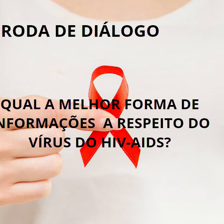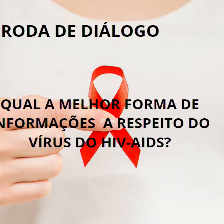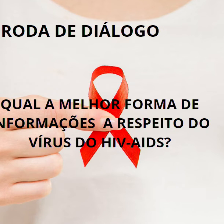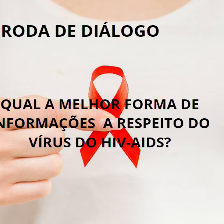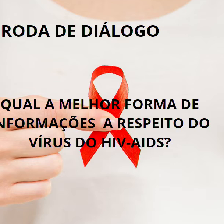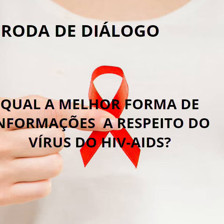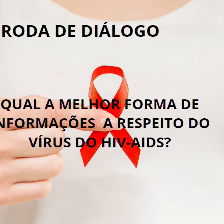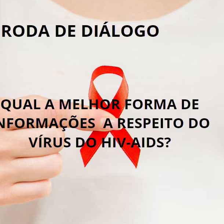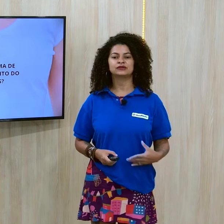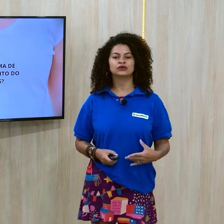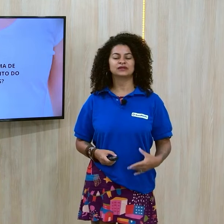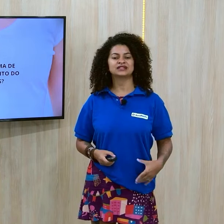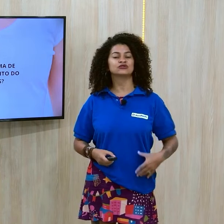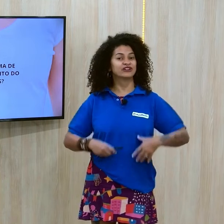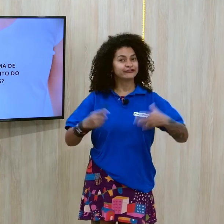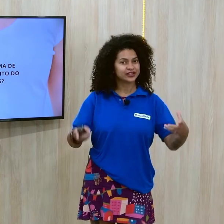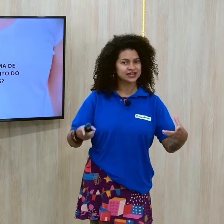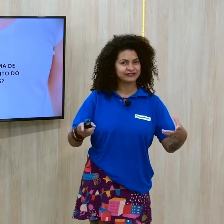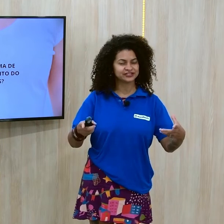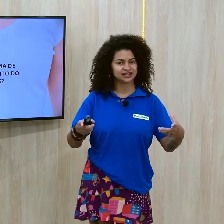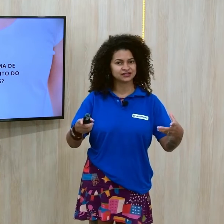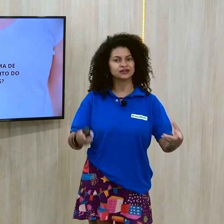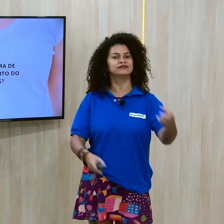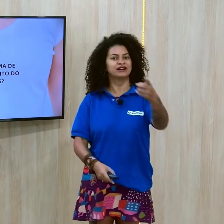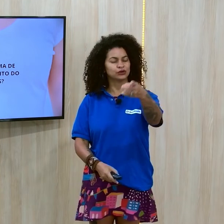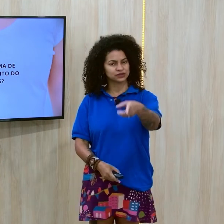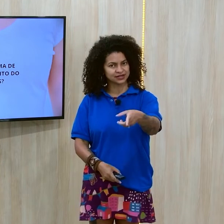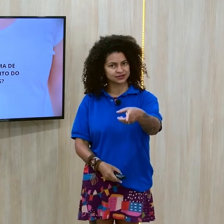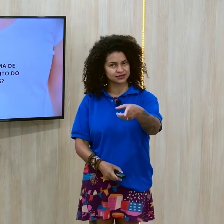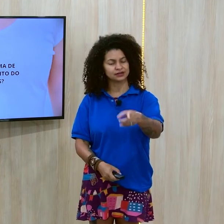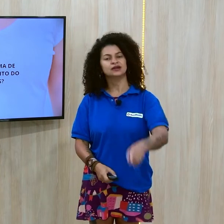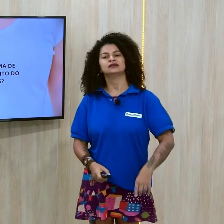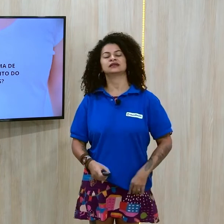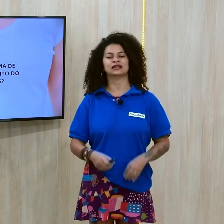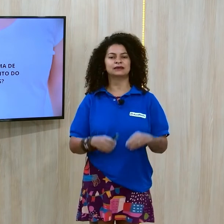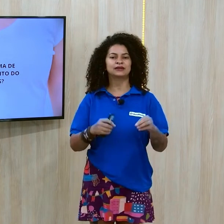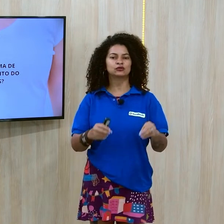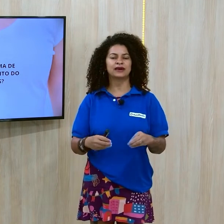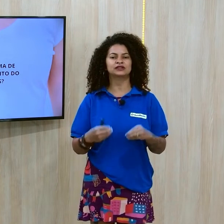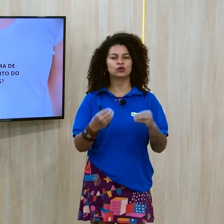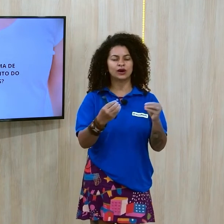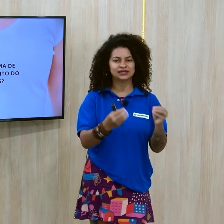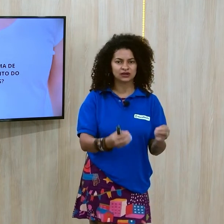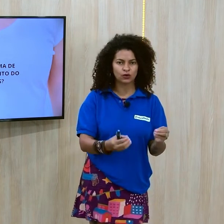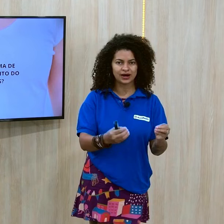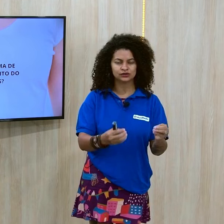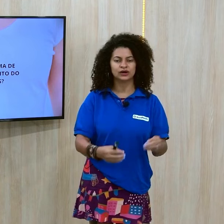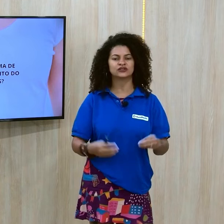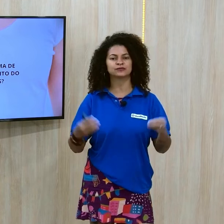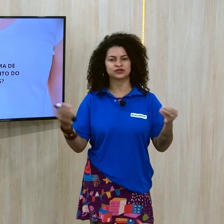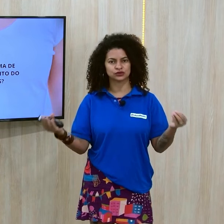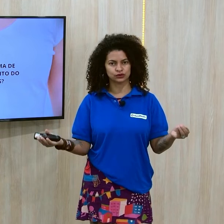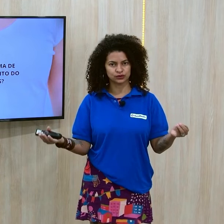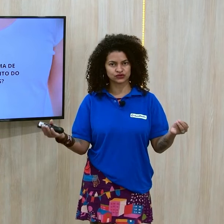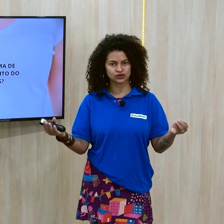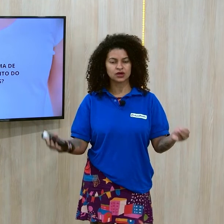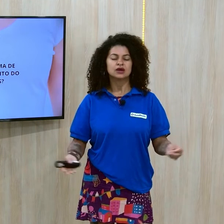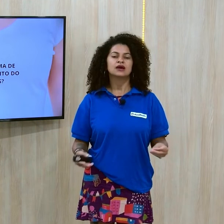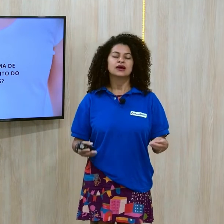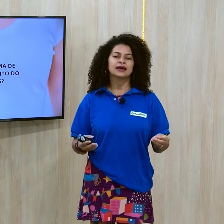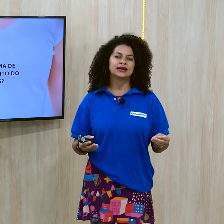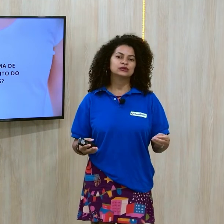tudo isso, sabendo que o Brasil já foi essa referência e vai voltar a ser, de tratamento médico adequado às